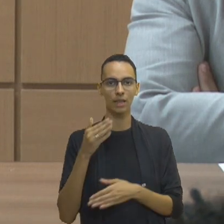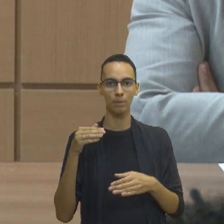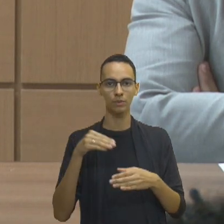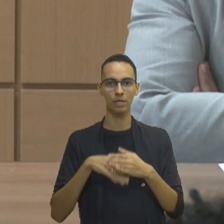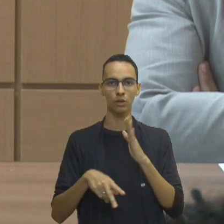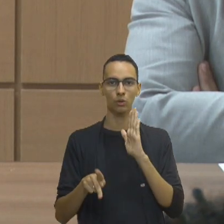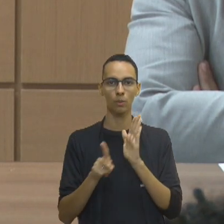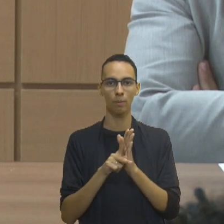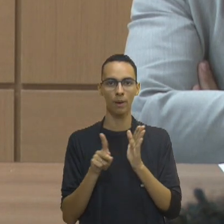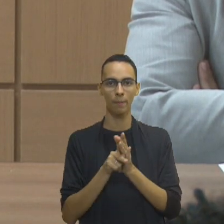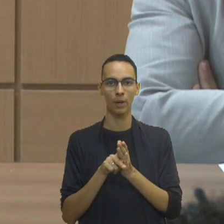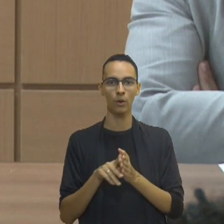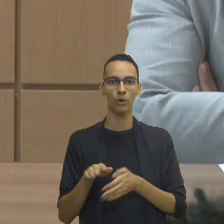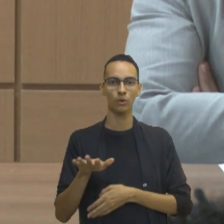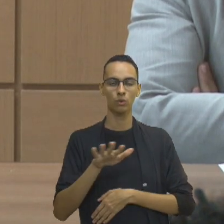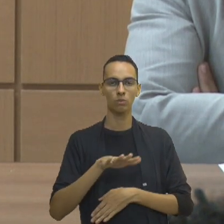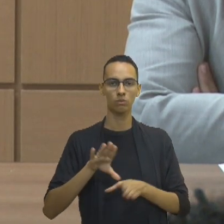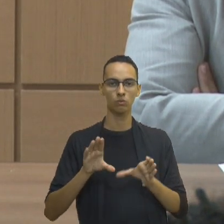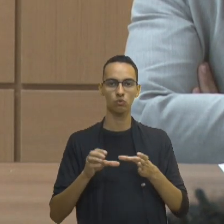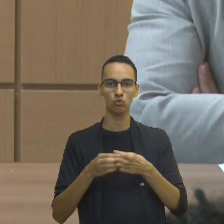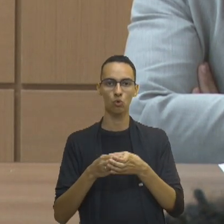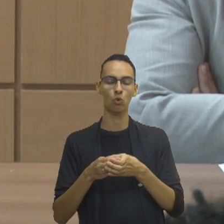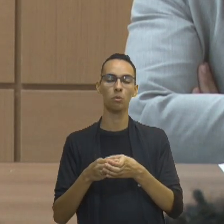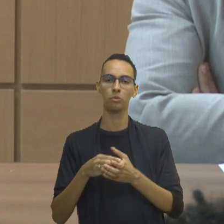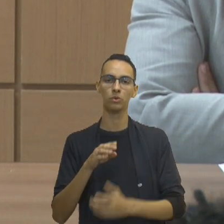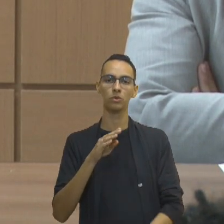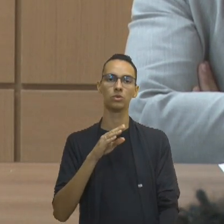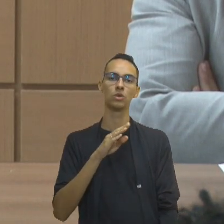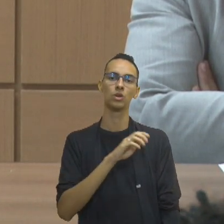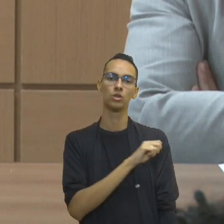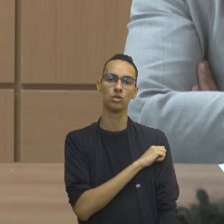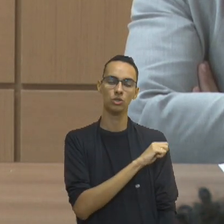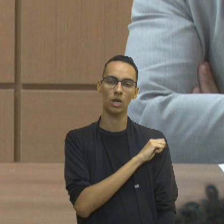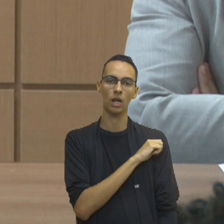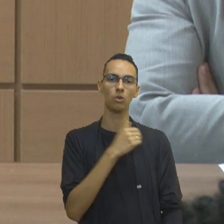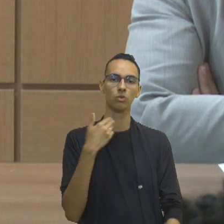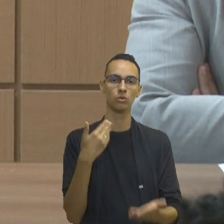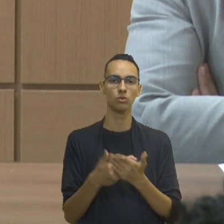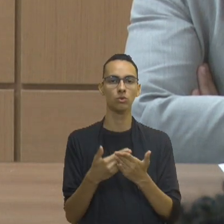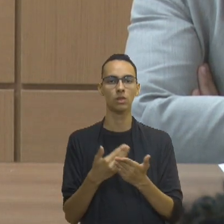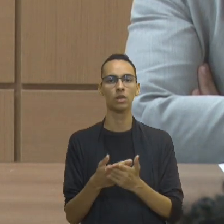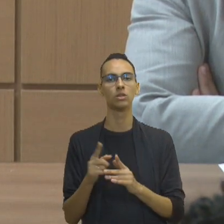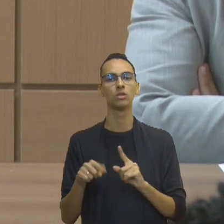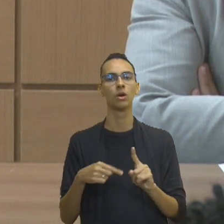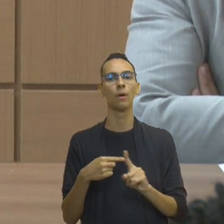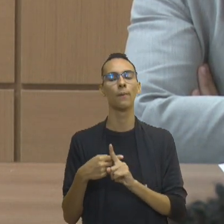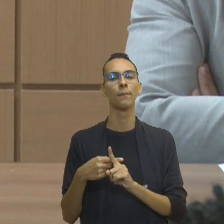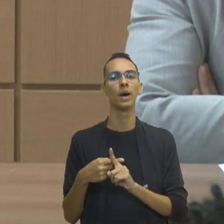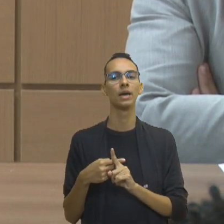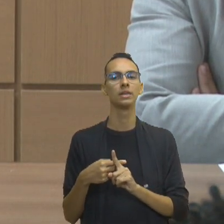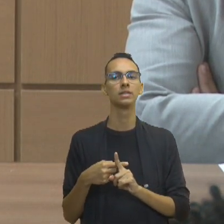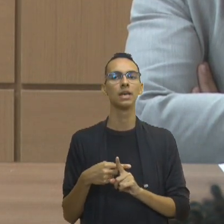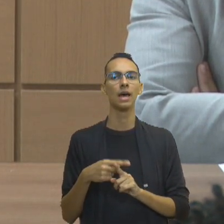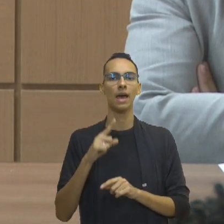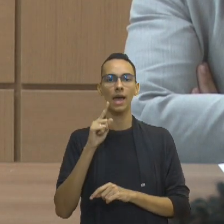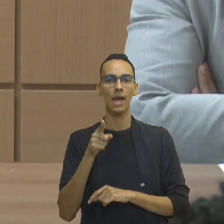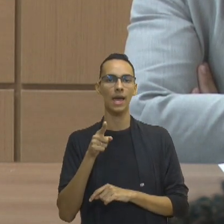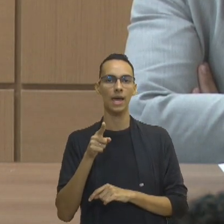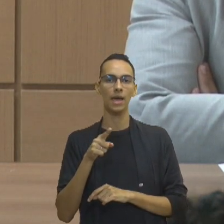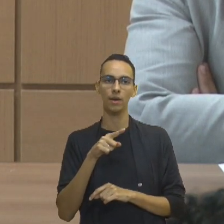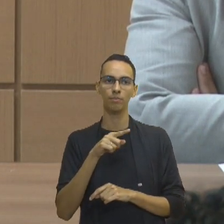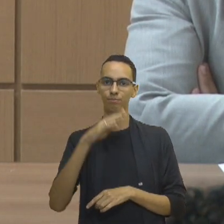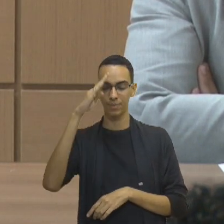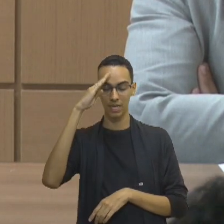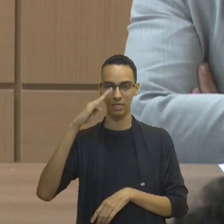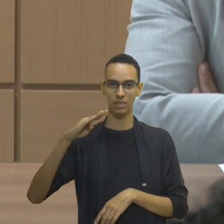que os grupos estudantis mais vulnerabilizados, que são os beneficiários pela nossa assistência estudantil, esses são grupos prioritários que precisam